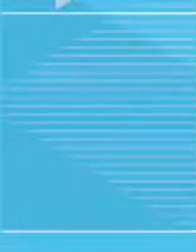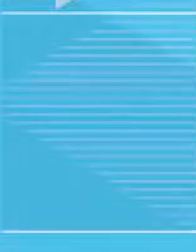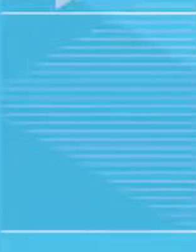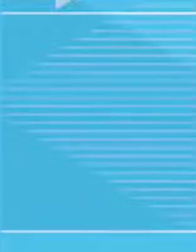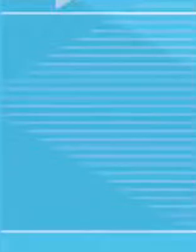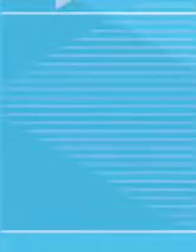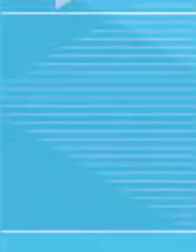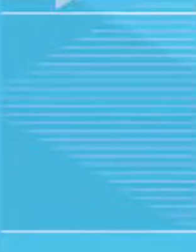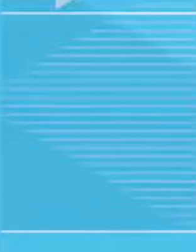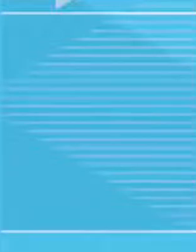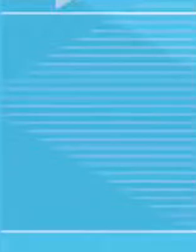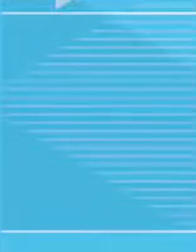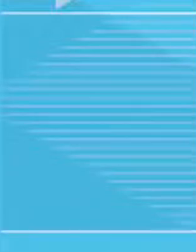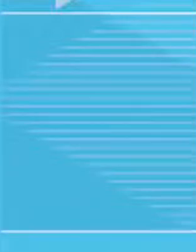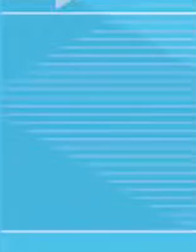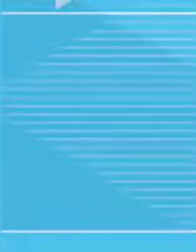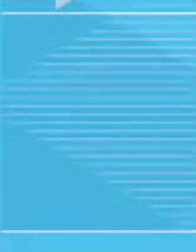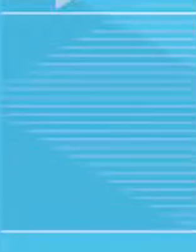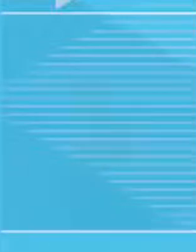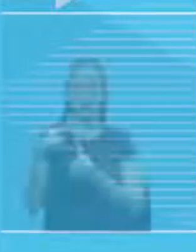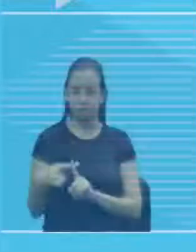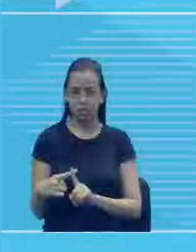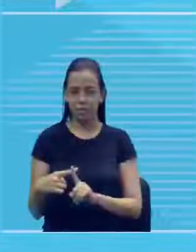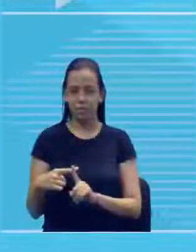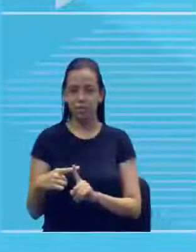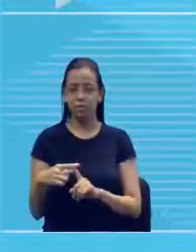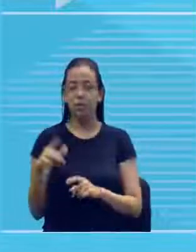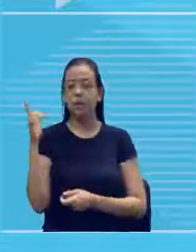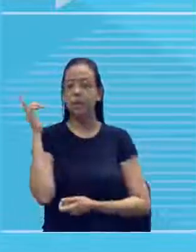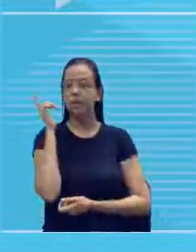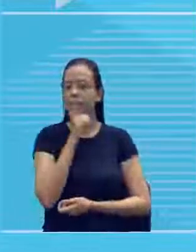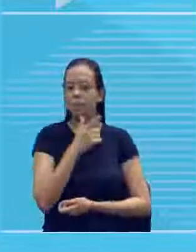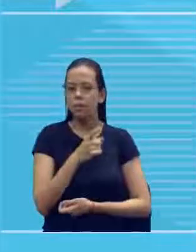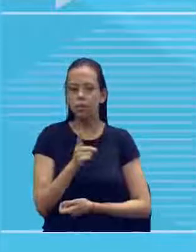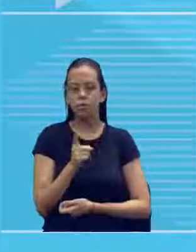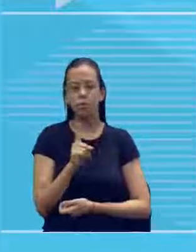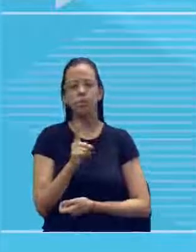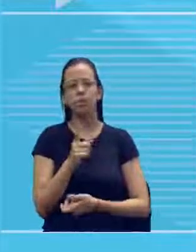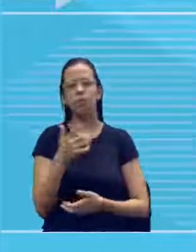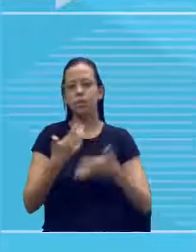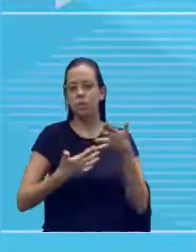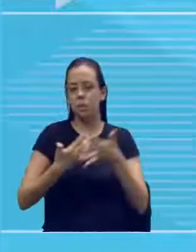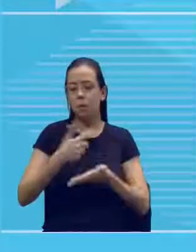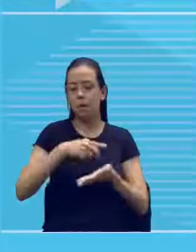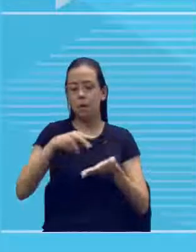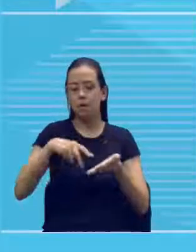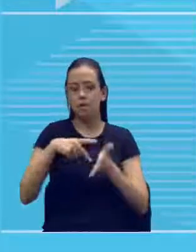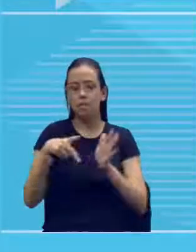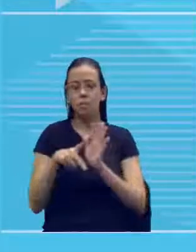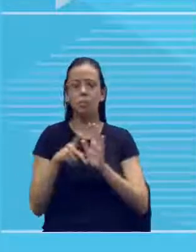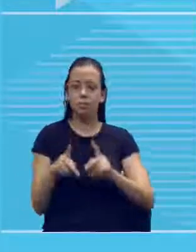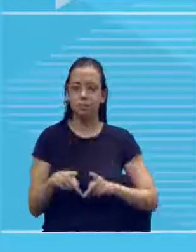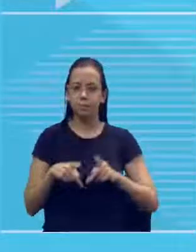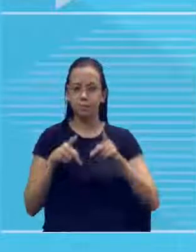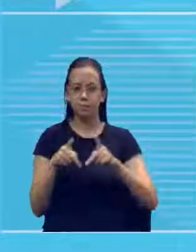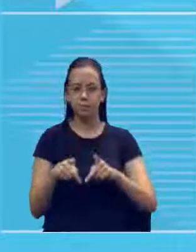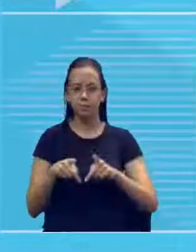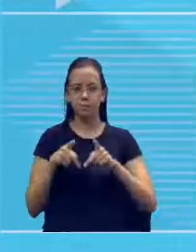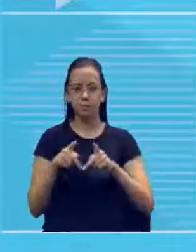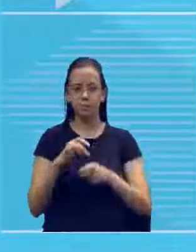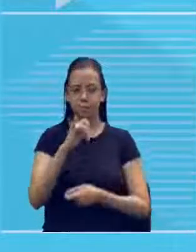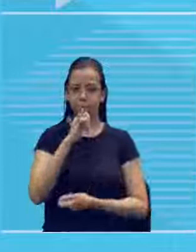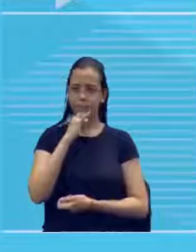período, a igreja não conseguiu interferir nas danças populares, né?